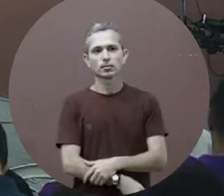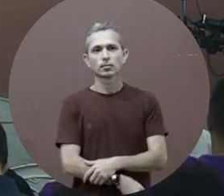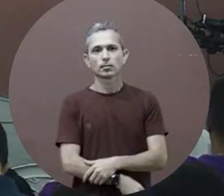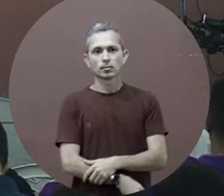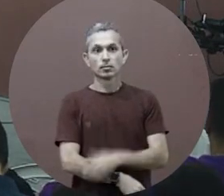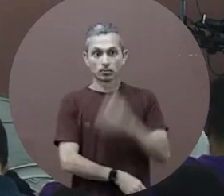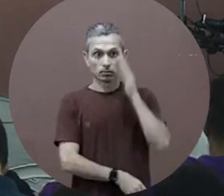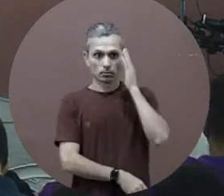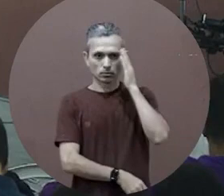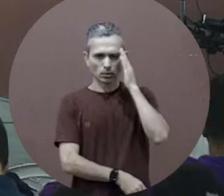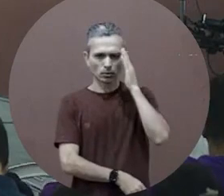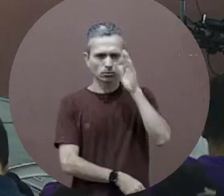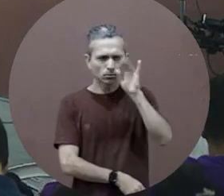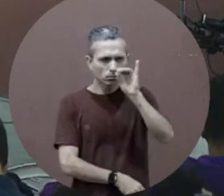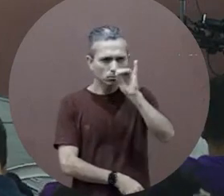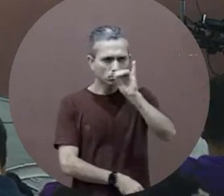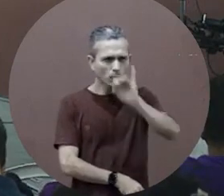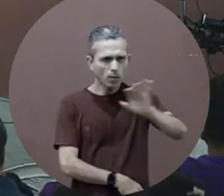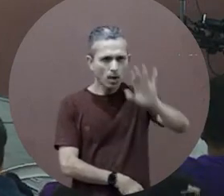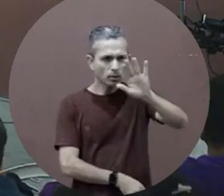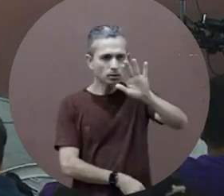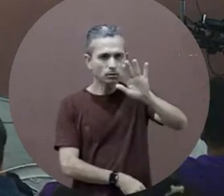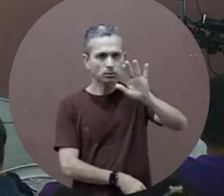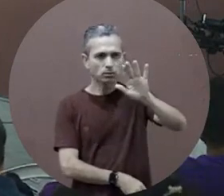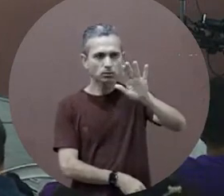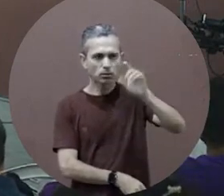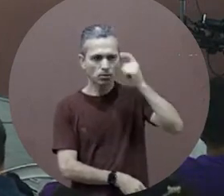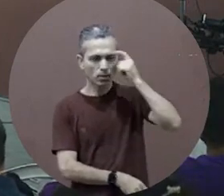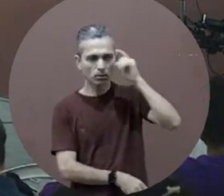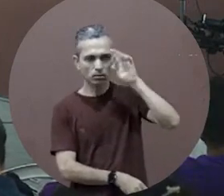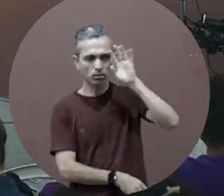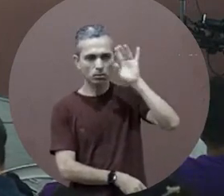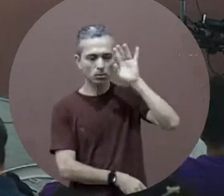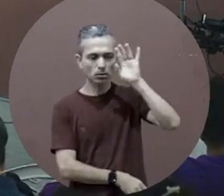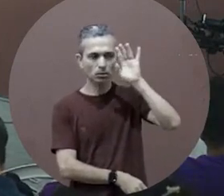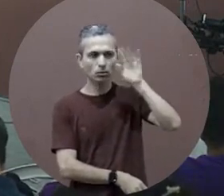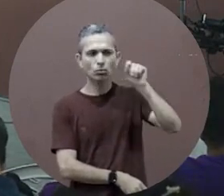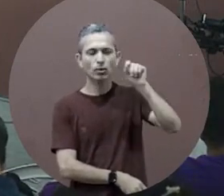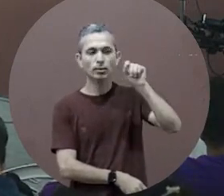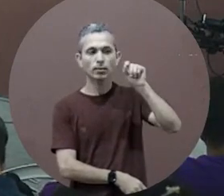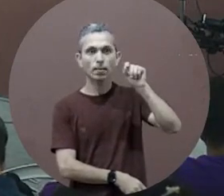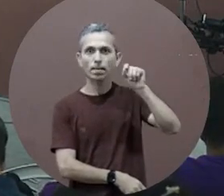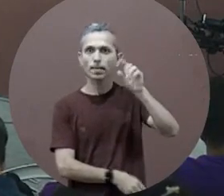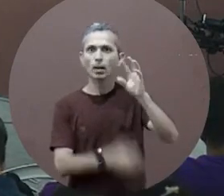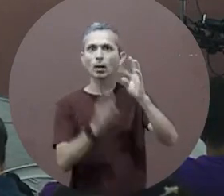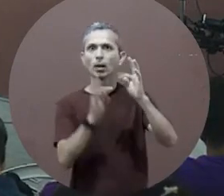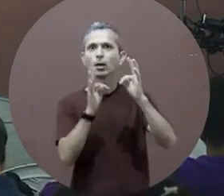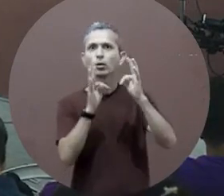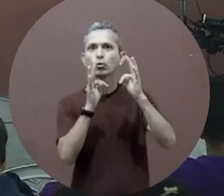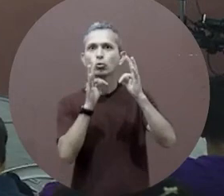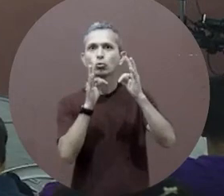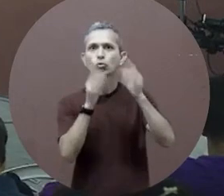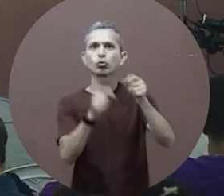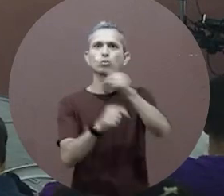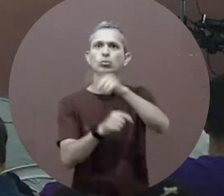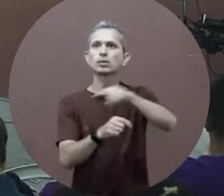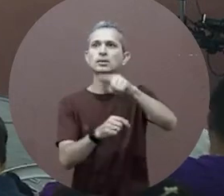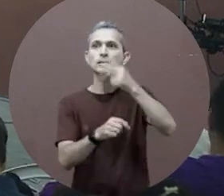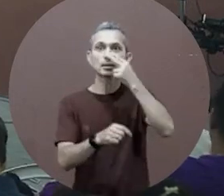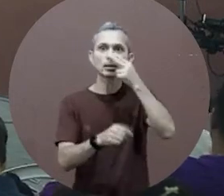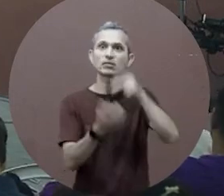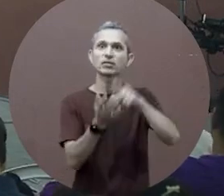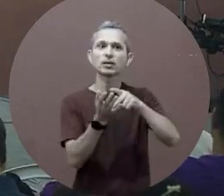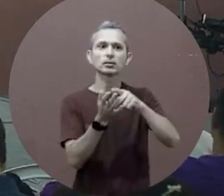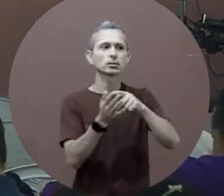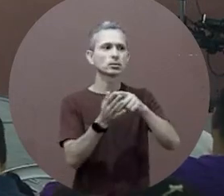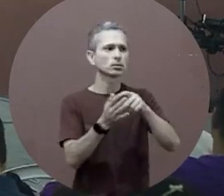Entenda a imagem. A imagem é que todo mundo aqui que é crente de verdade, estou falando daqueles que dizem que são não,